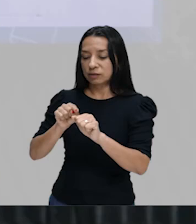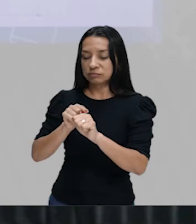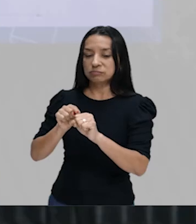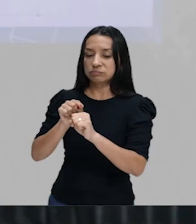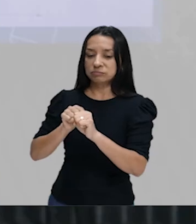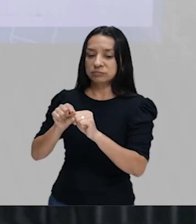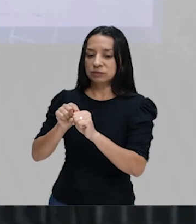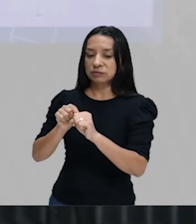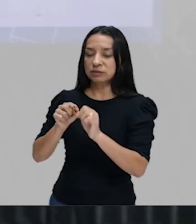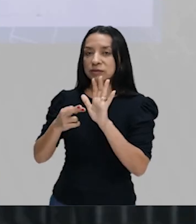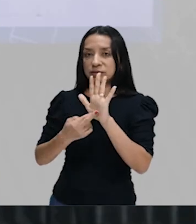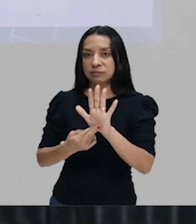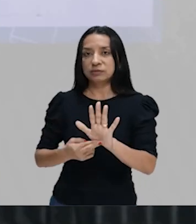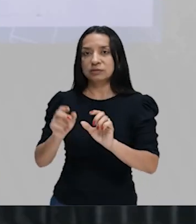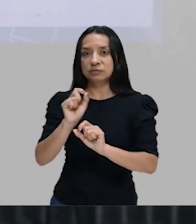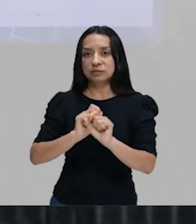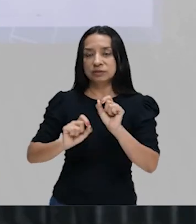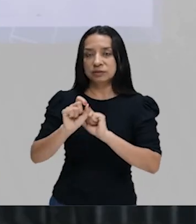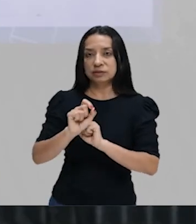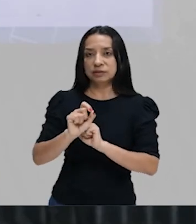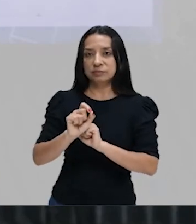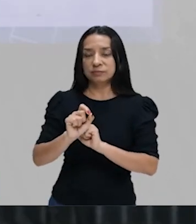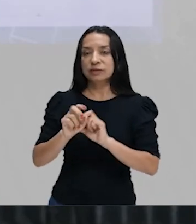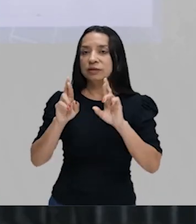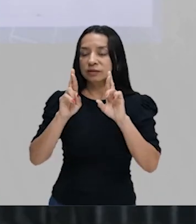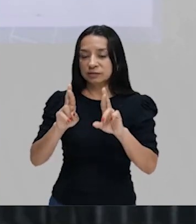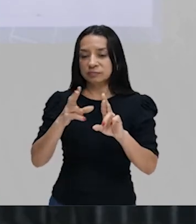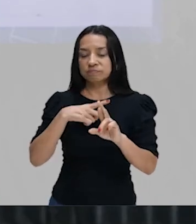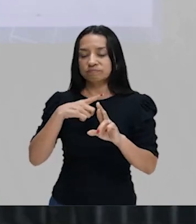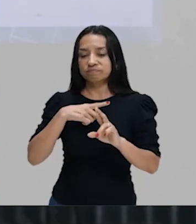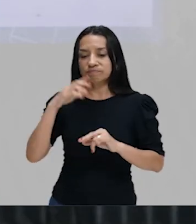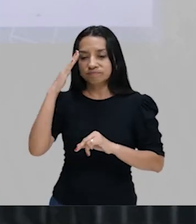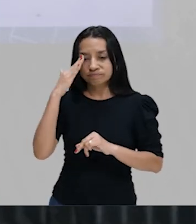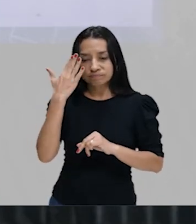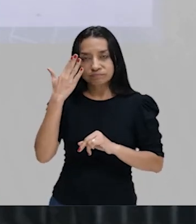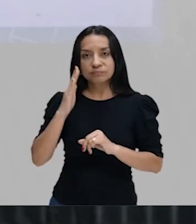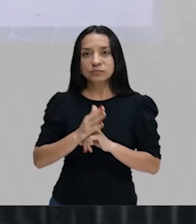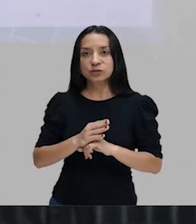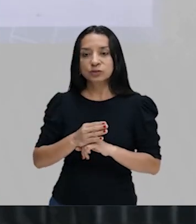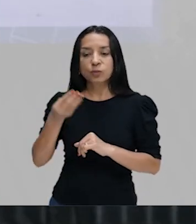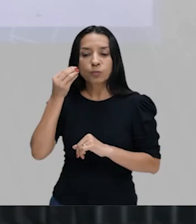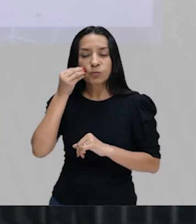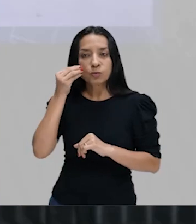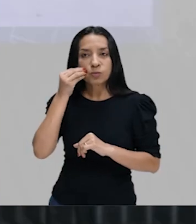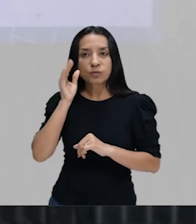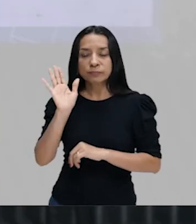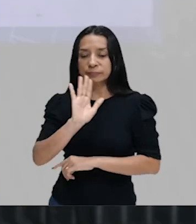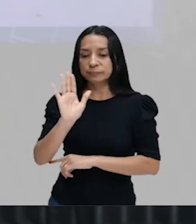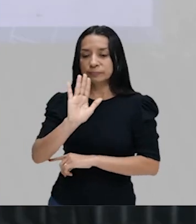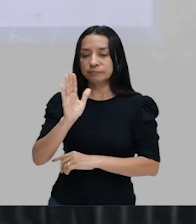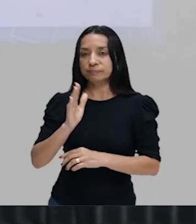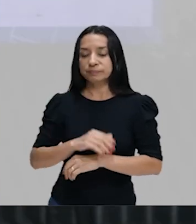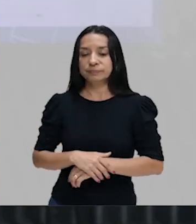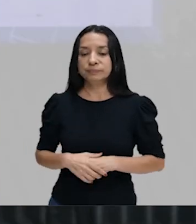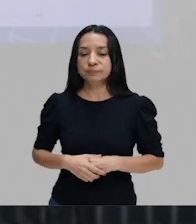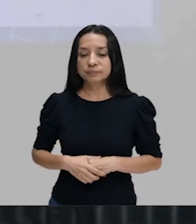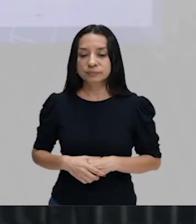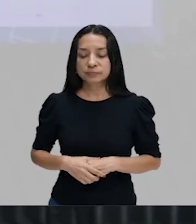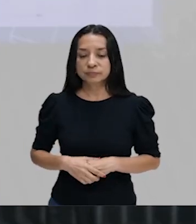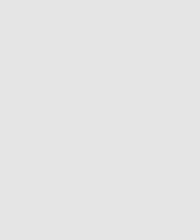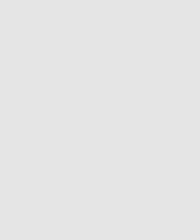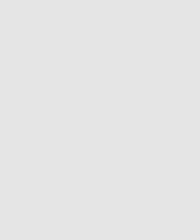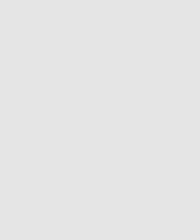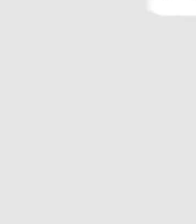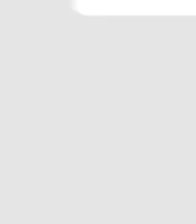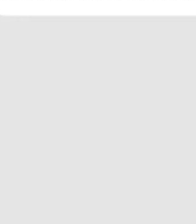temos essa representação aqui. Gente, eu espero que vocês tenham compreendido. Um beijão para vocês e até a próxima aula. Tchau, tchau!